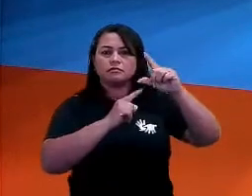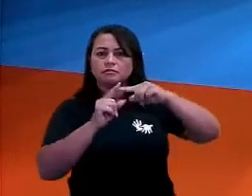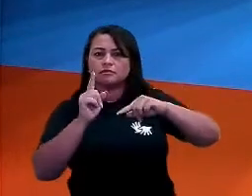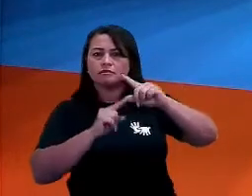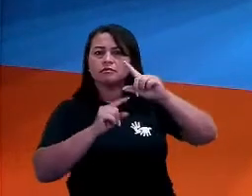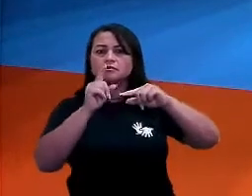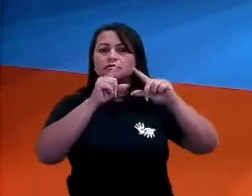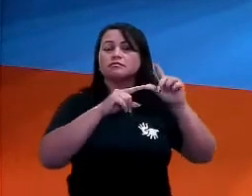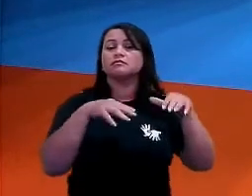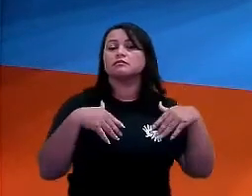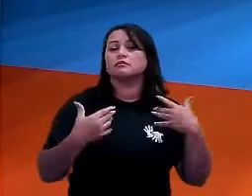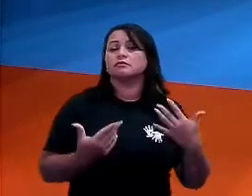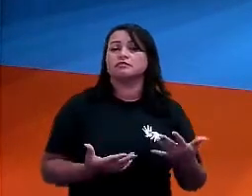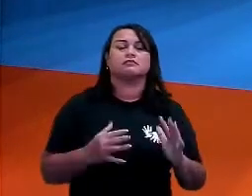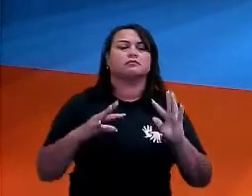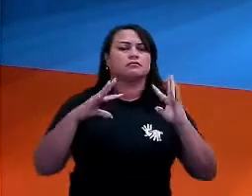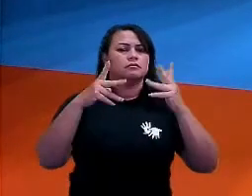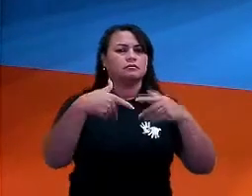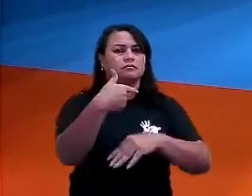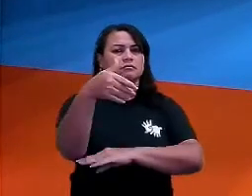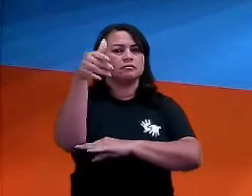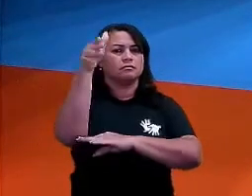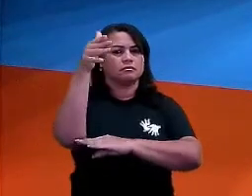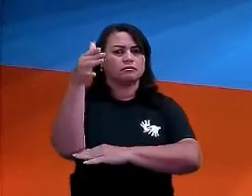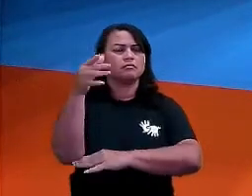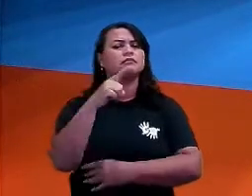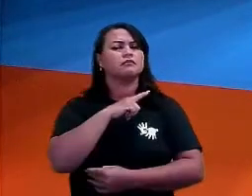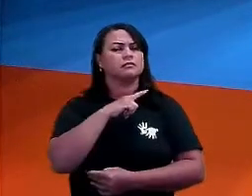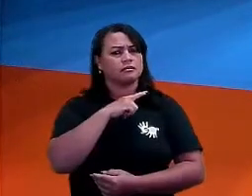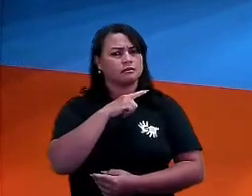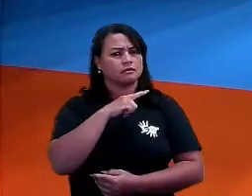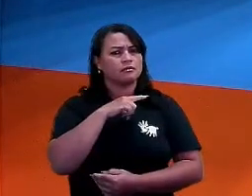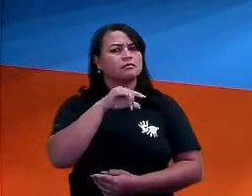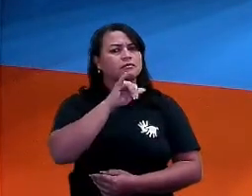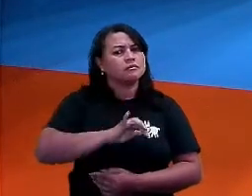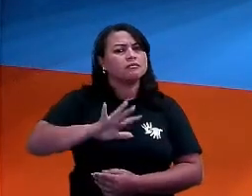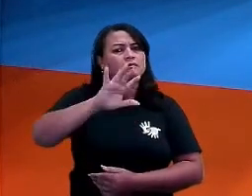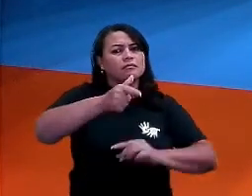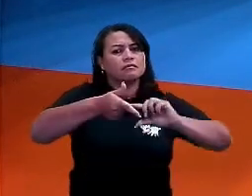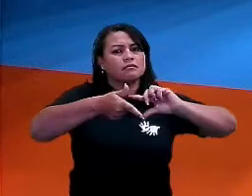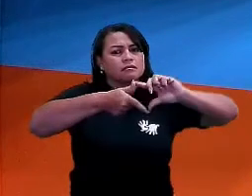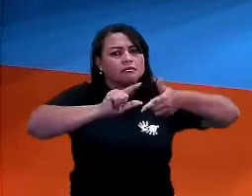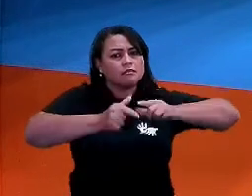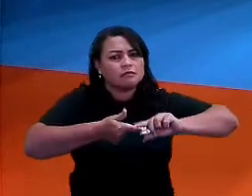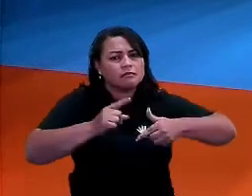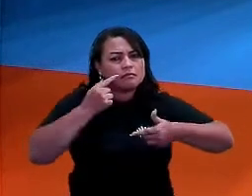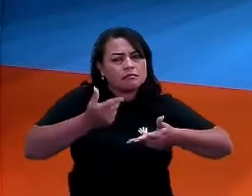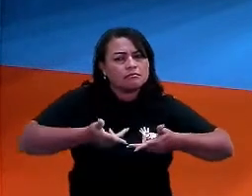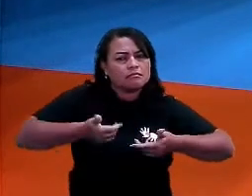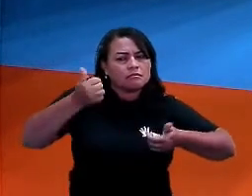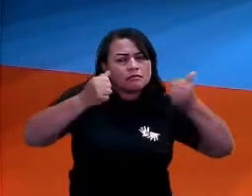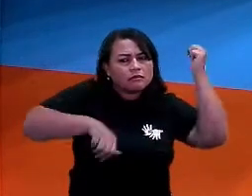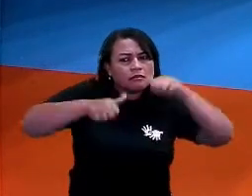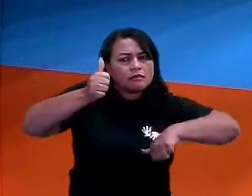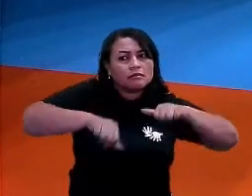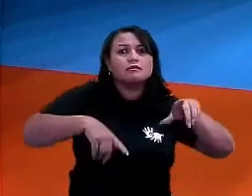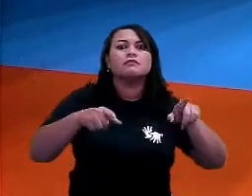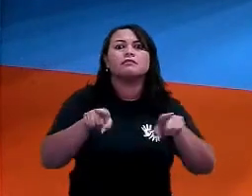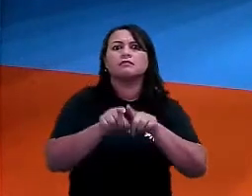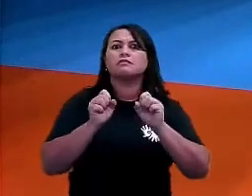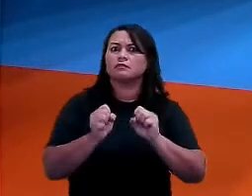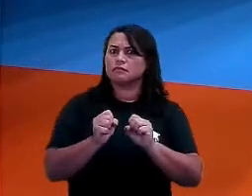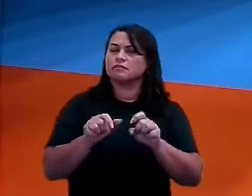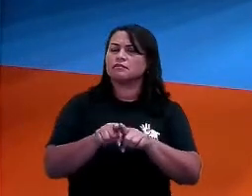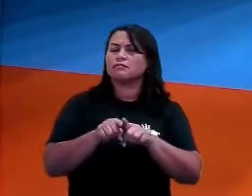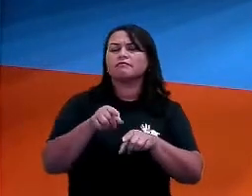tá? Então, toda bandeira, ela vai ter uma figura geométrica para você analisar. E aí você já pode ir